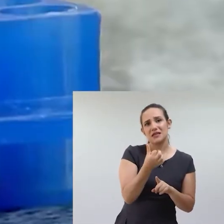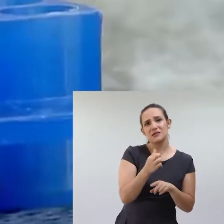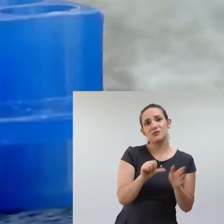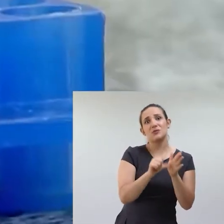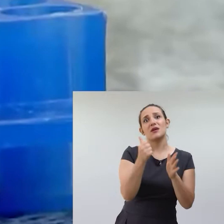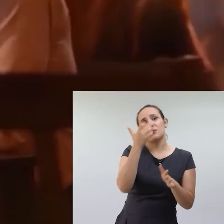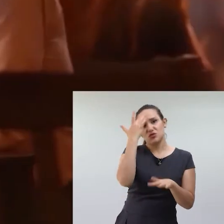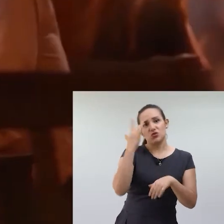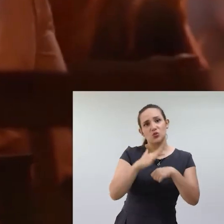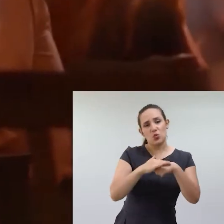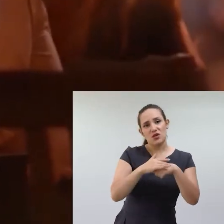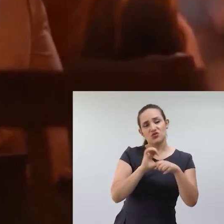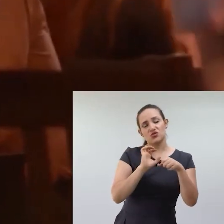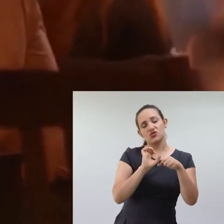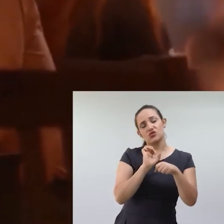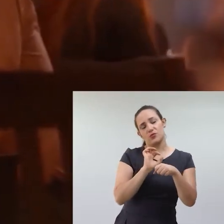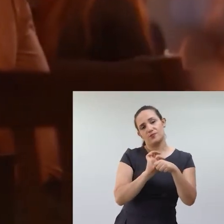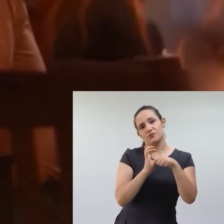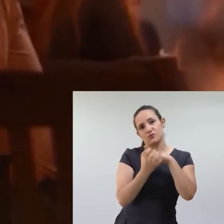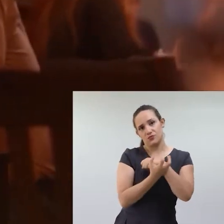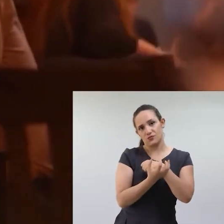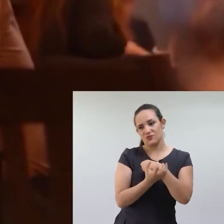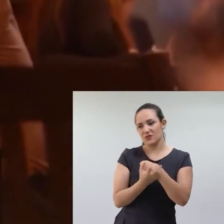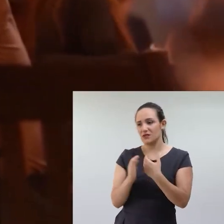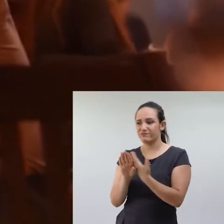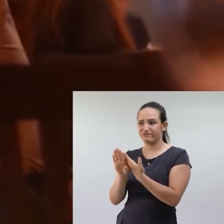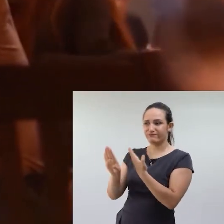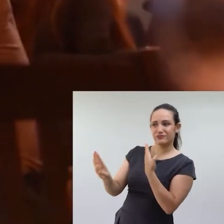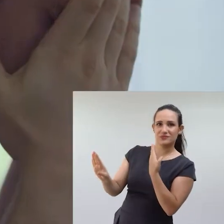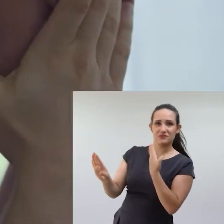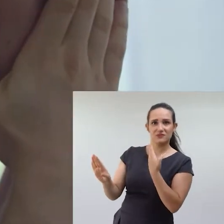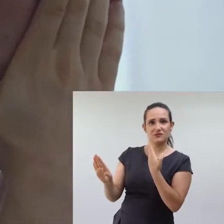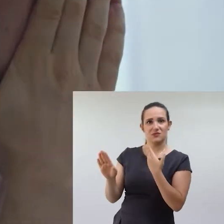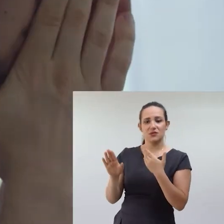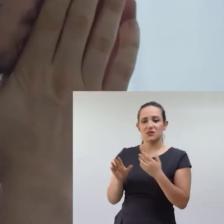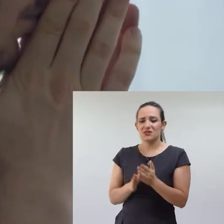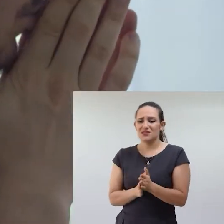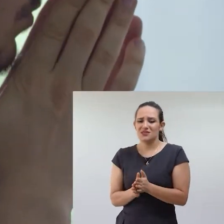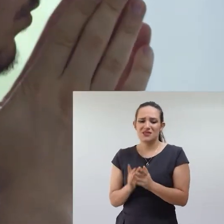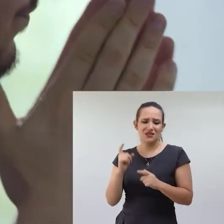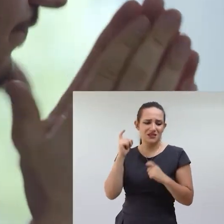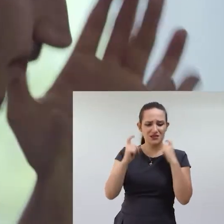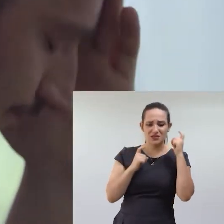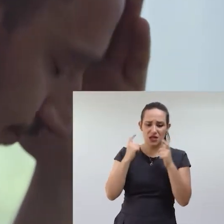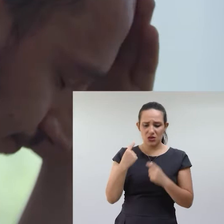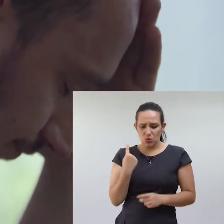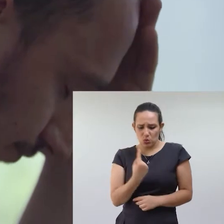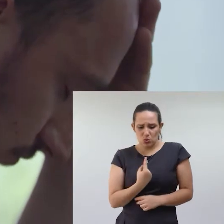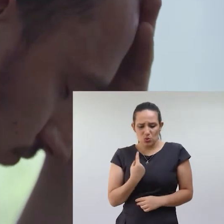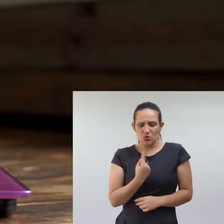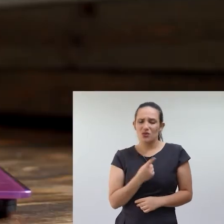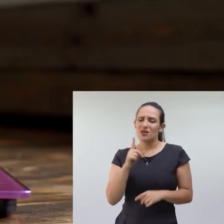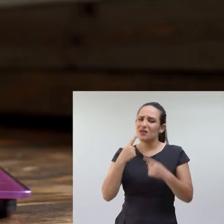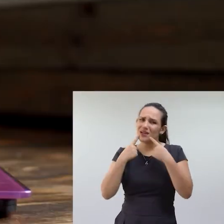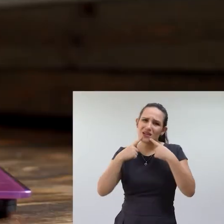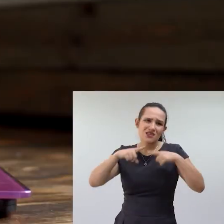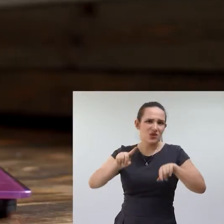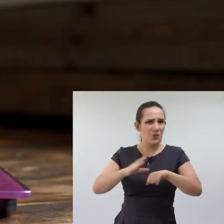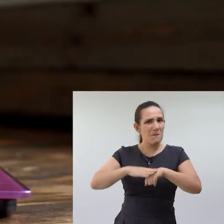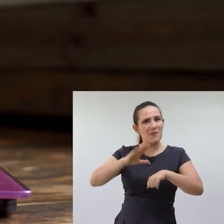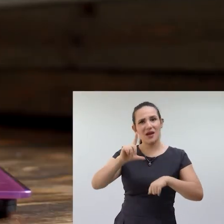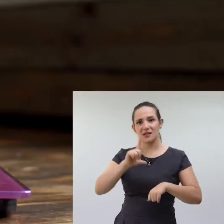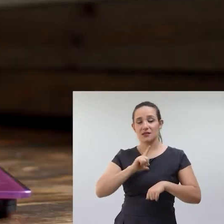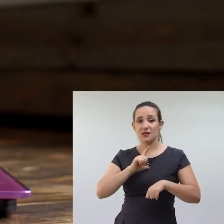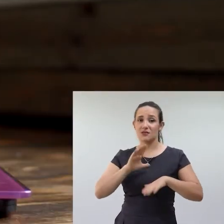Brasil, a falta de contato físico com as pessoas próximas, o estresse e a solidão são as maiores